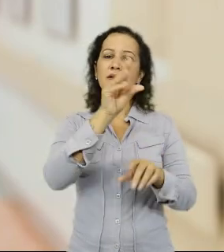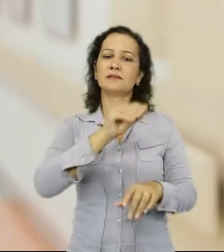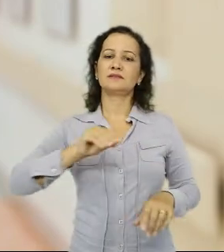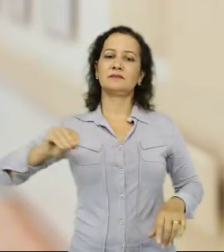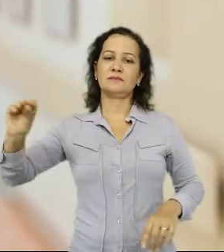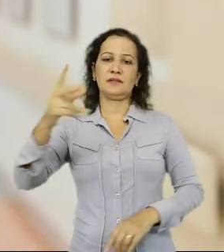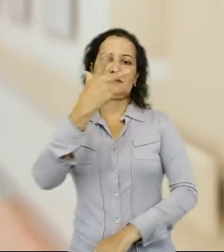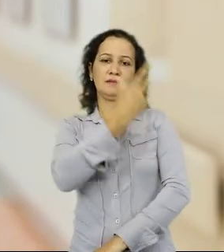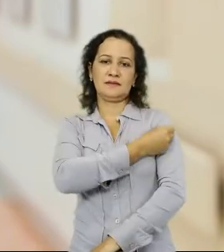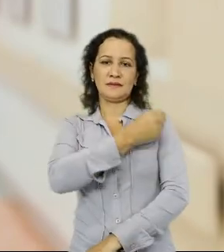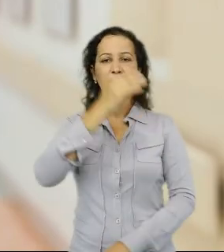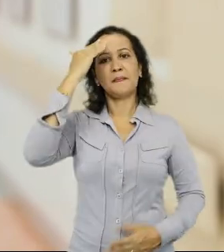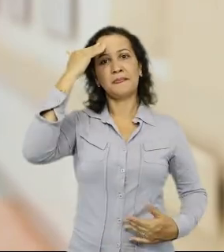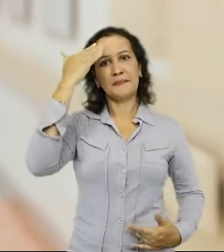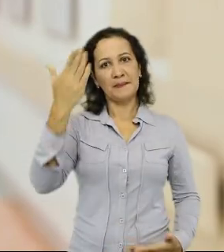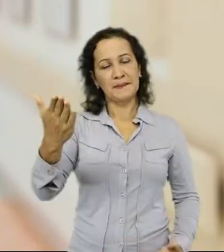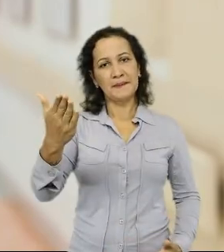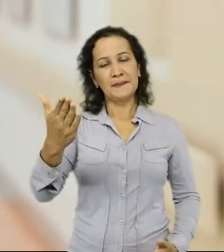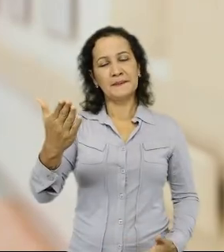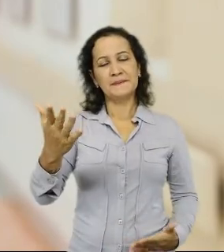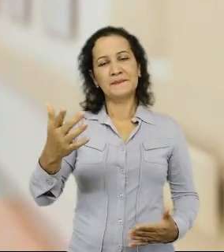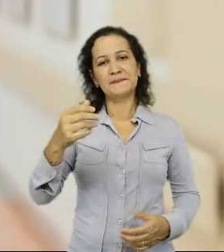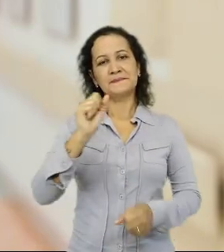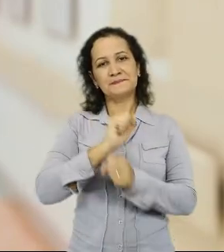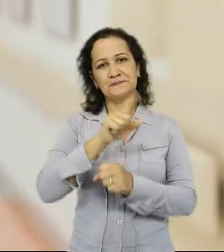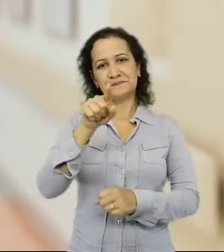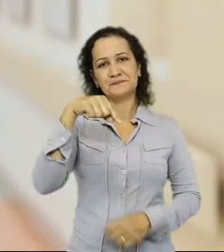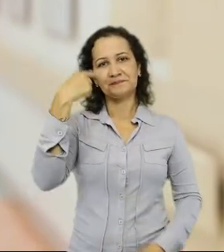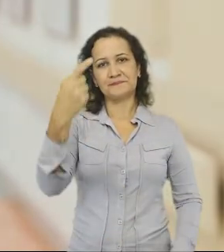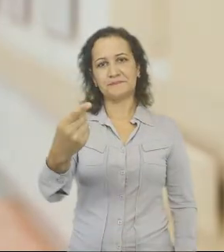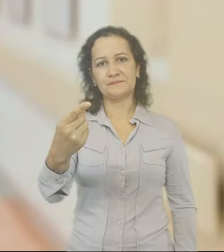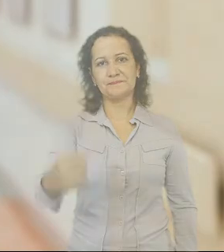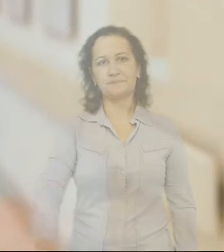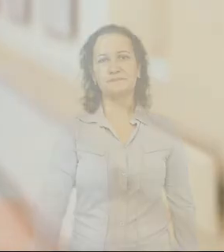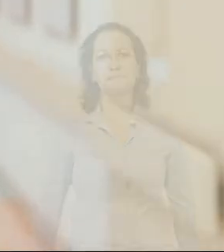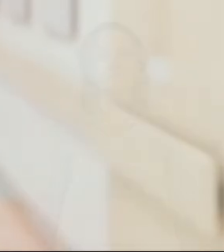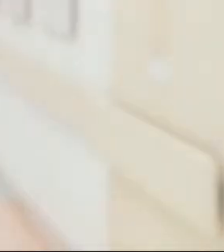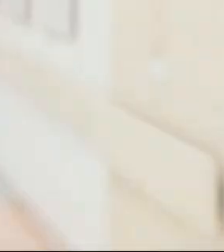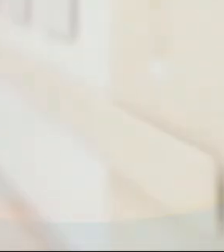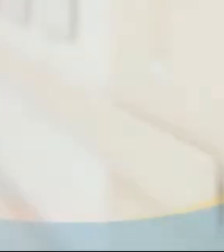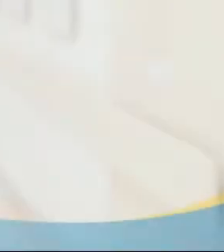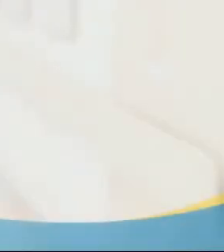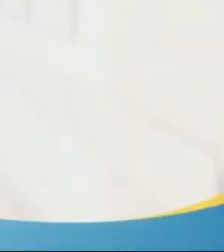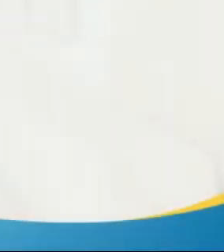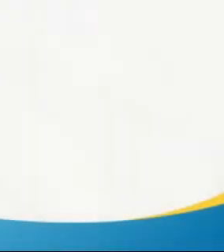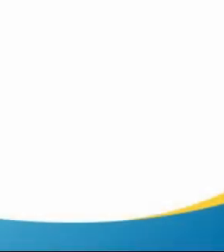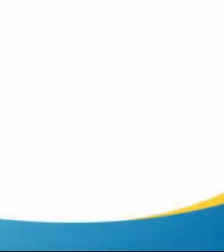adiamento da vacinação. Muito obrigado pela sua atenção e eu aguardo você na próxima aula.